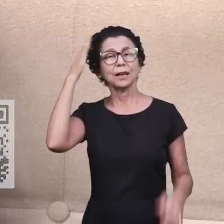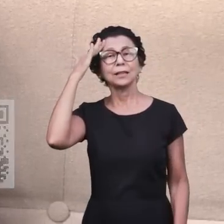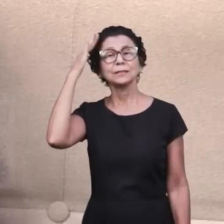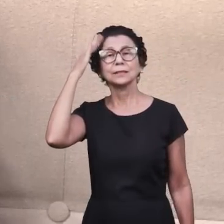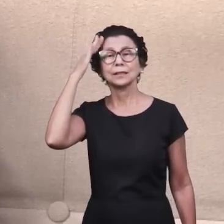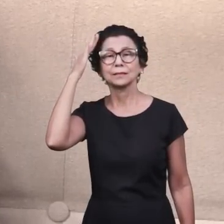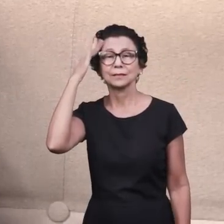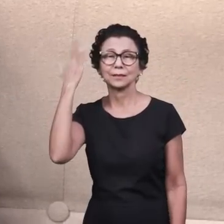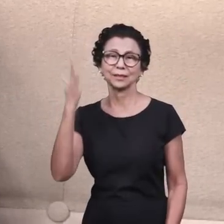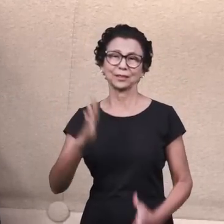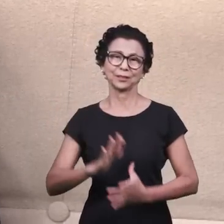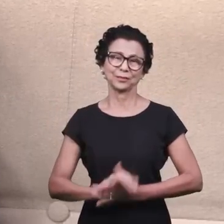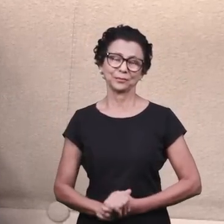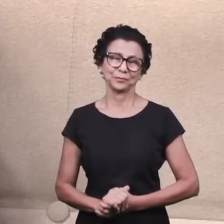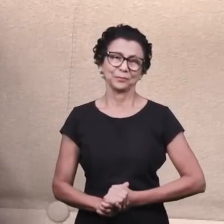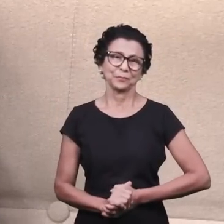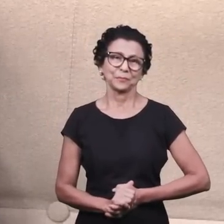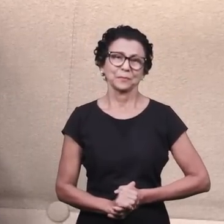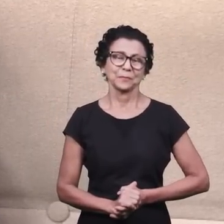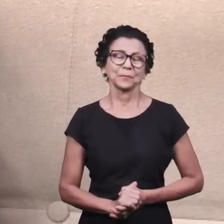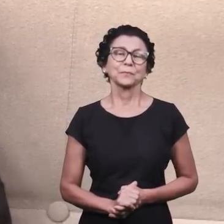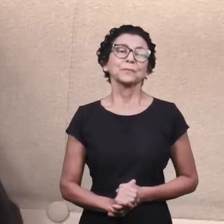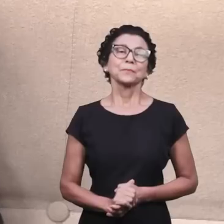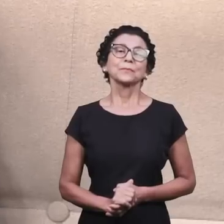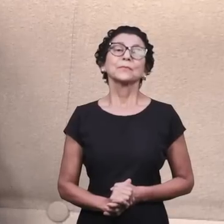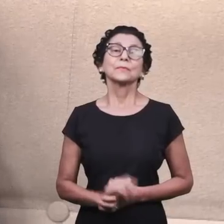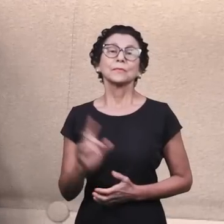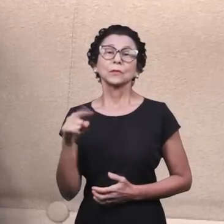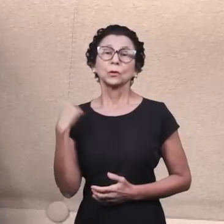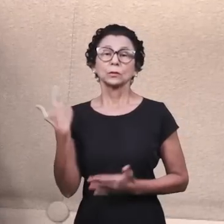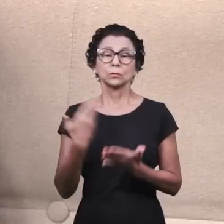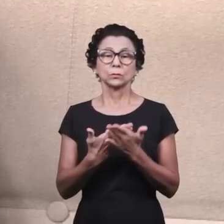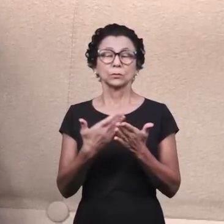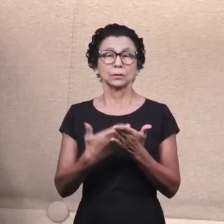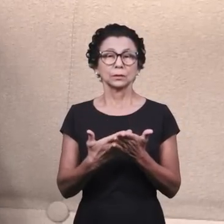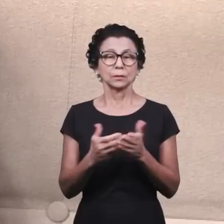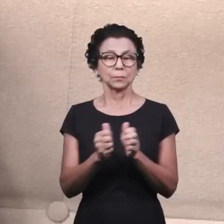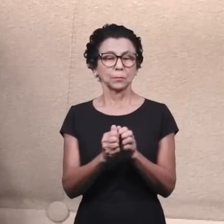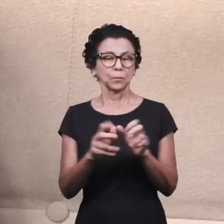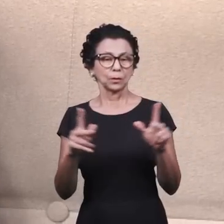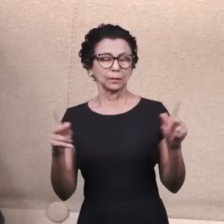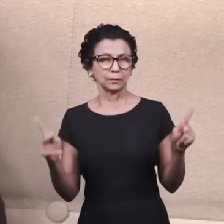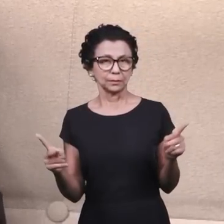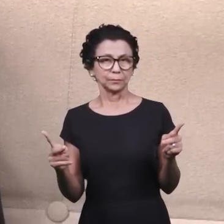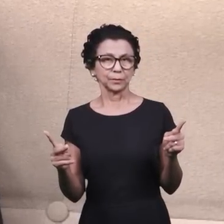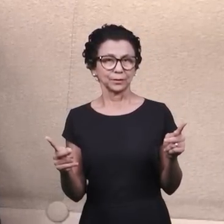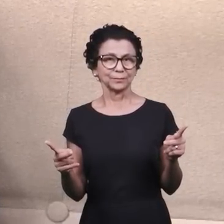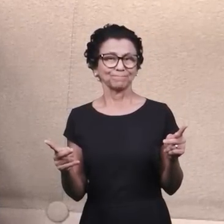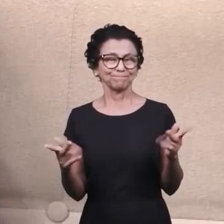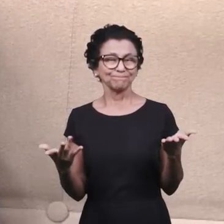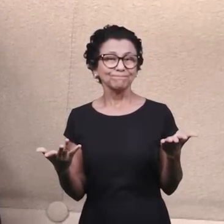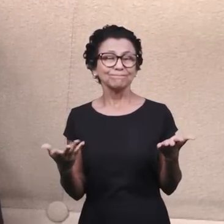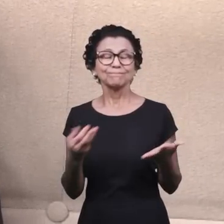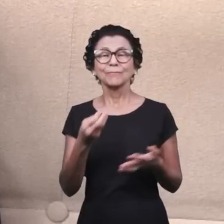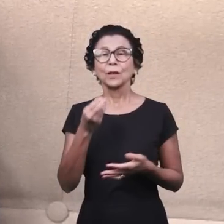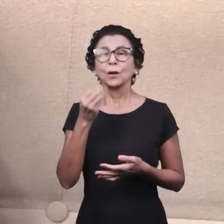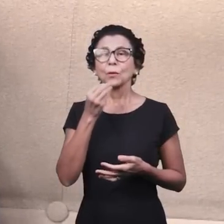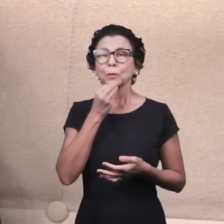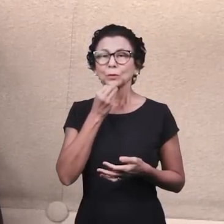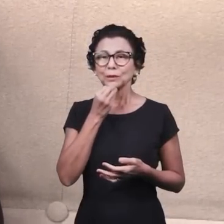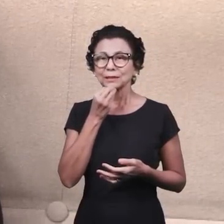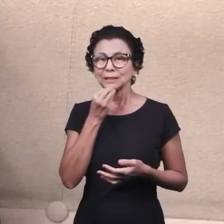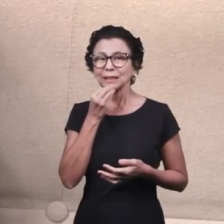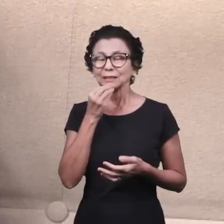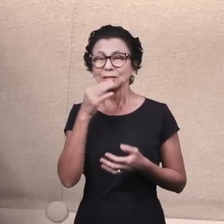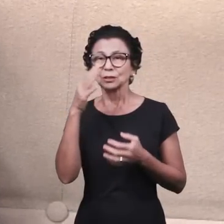nos oferecendo agora, nesse momento que nós temos estudado o livro de Apocalipse, que é a oportunidade de entrar